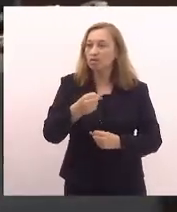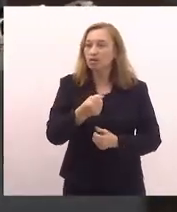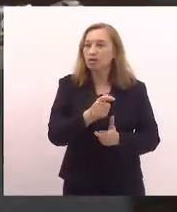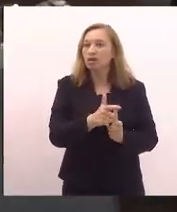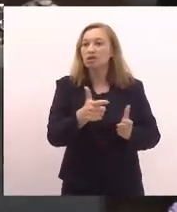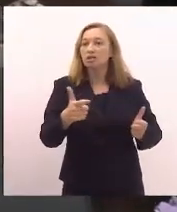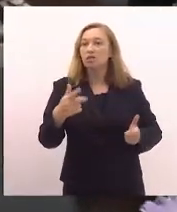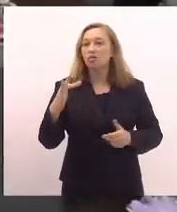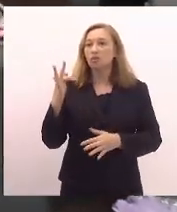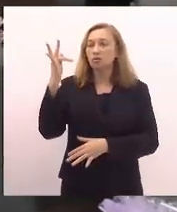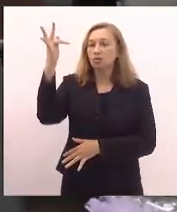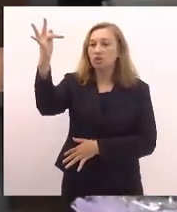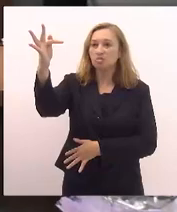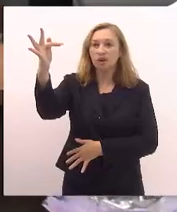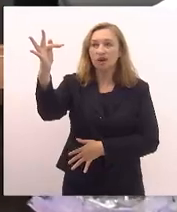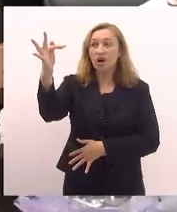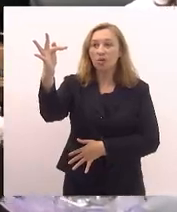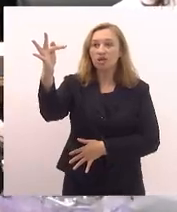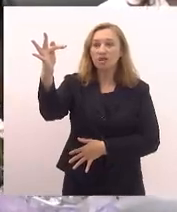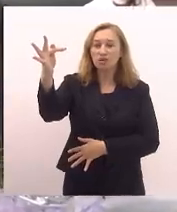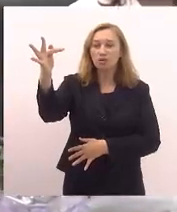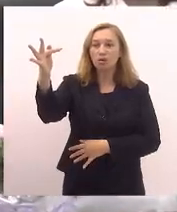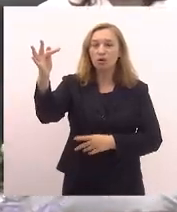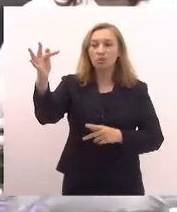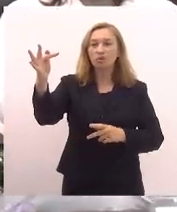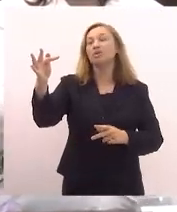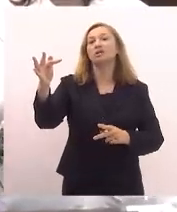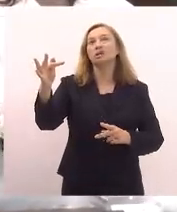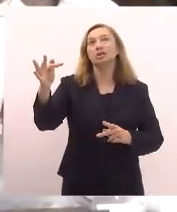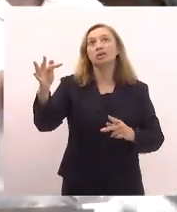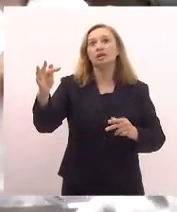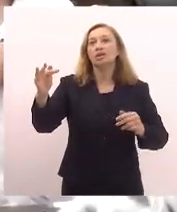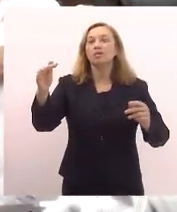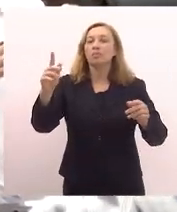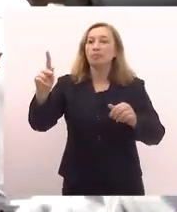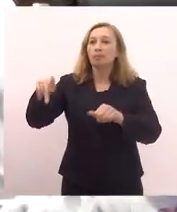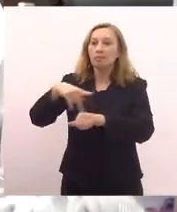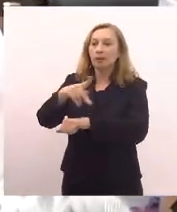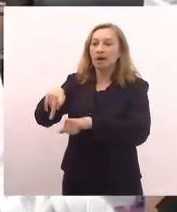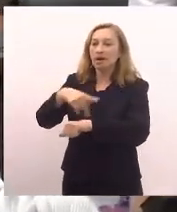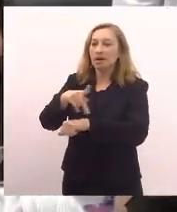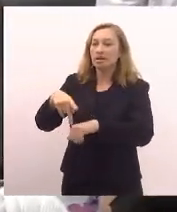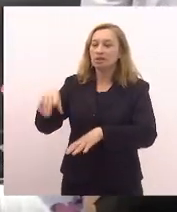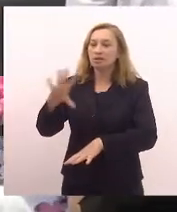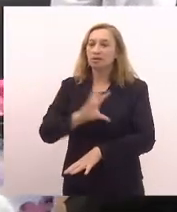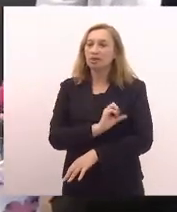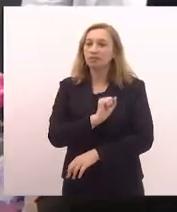E o teu futuro espelha essa grandeza, terra adorada.